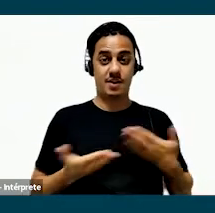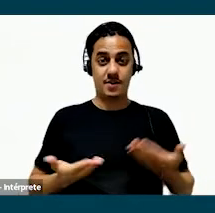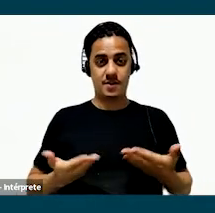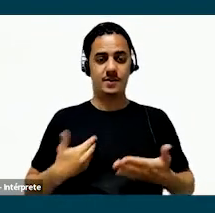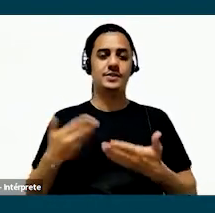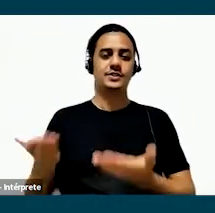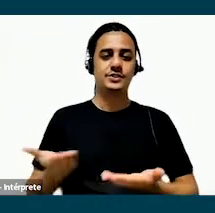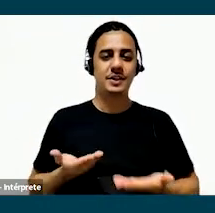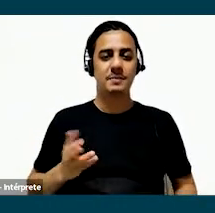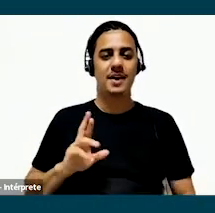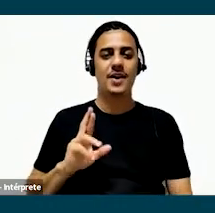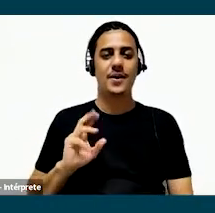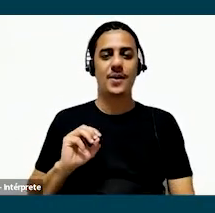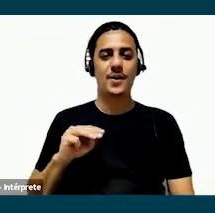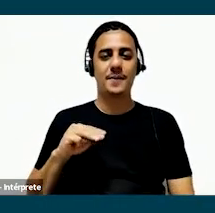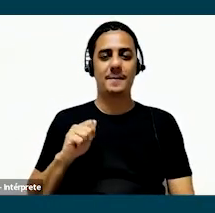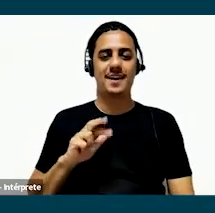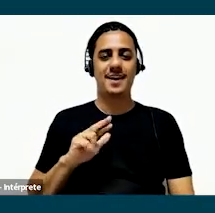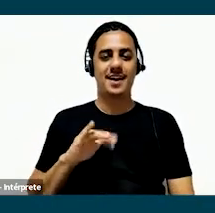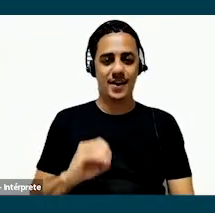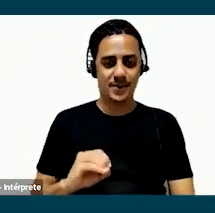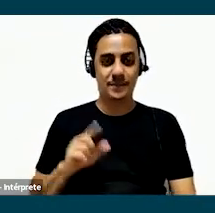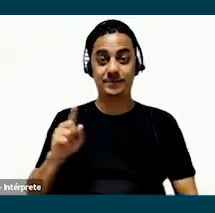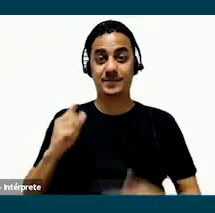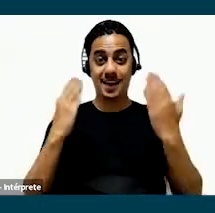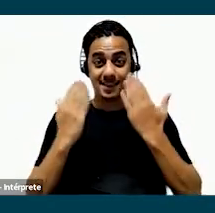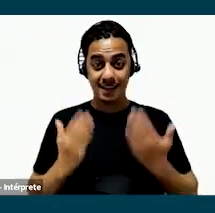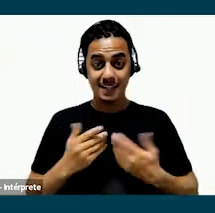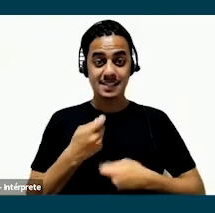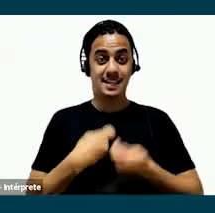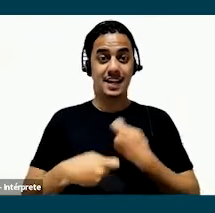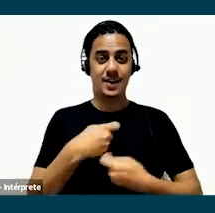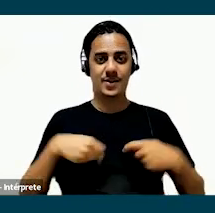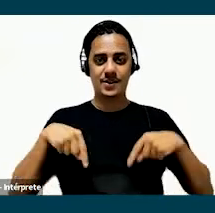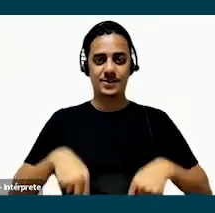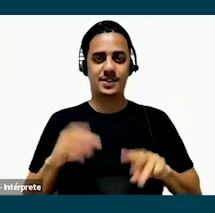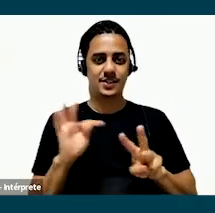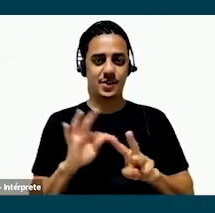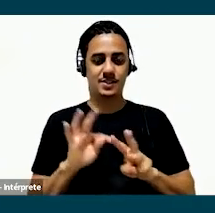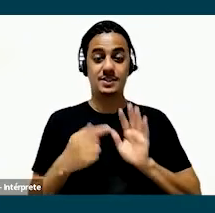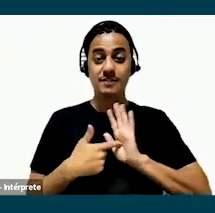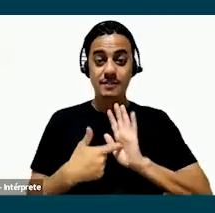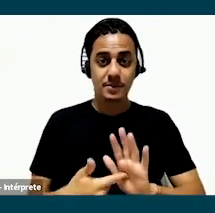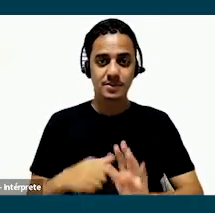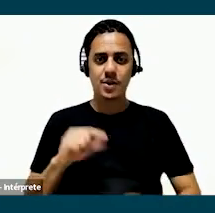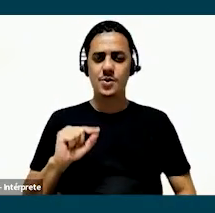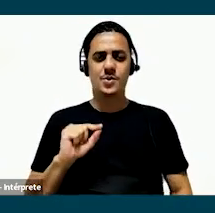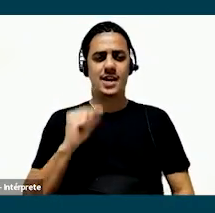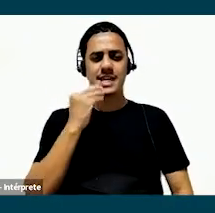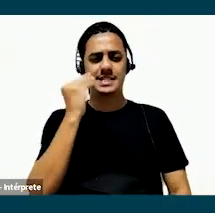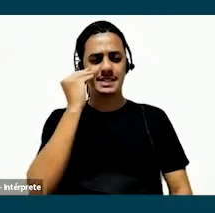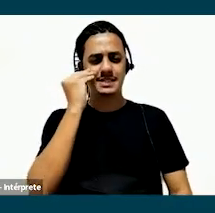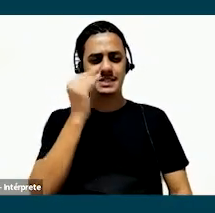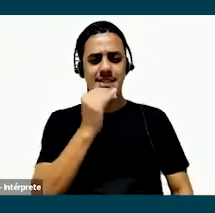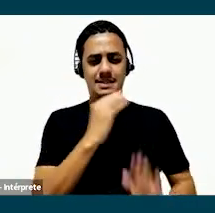assim, em alto estilo, eu quero chamar o Romário Ananias, que é analista de negócios aqui na ThoughtWorks. E ele veio nos apresentar um